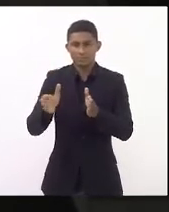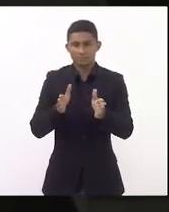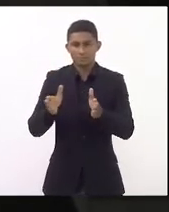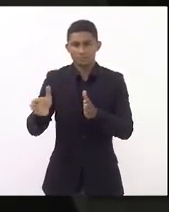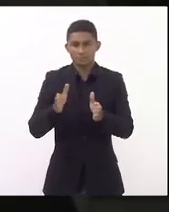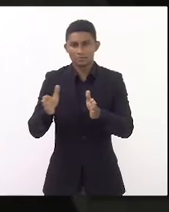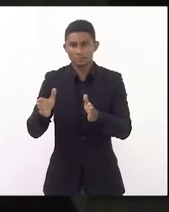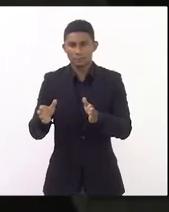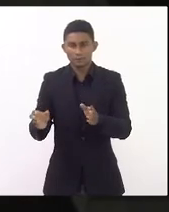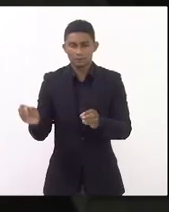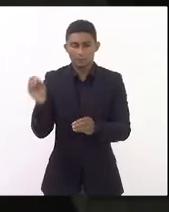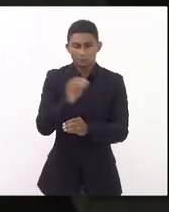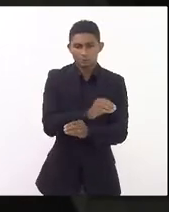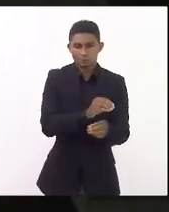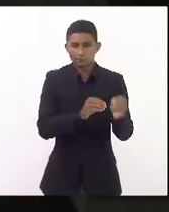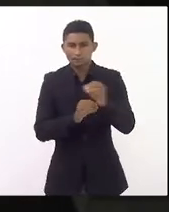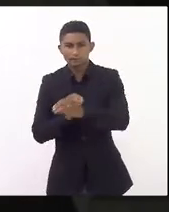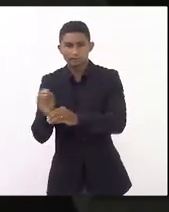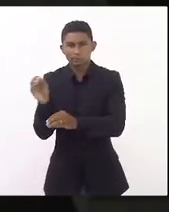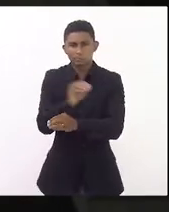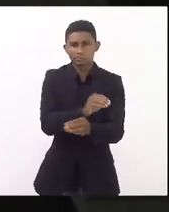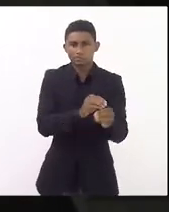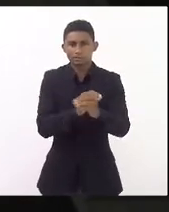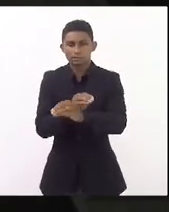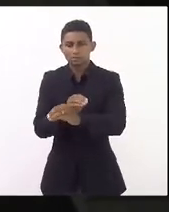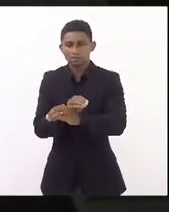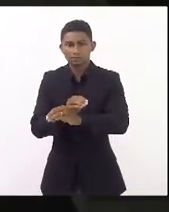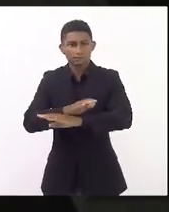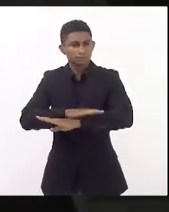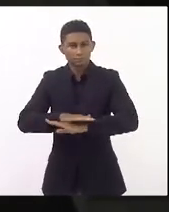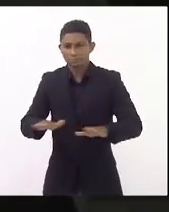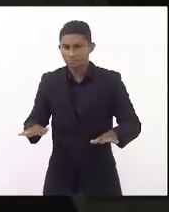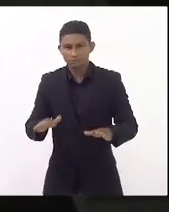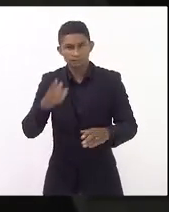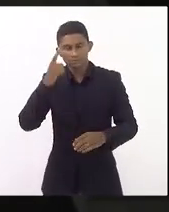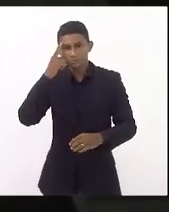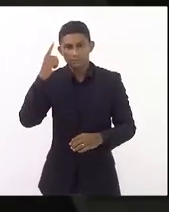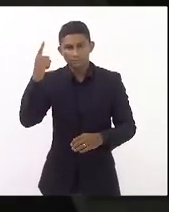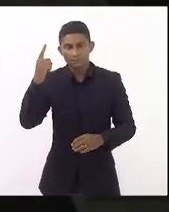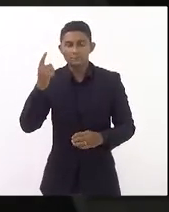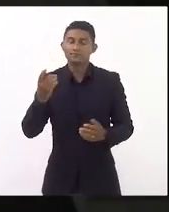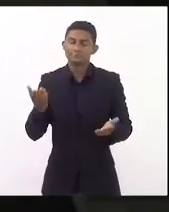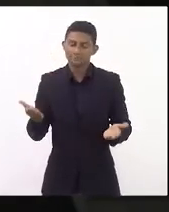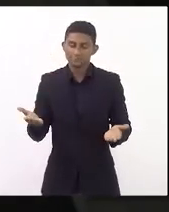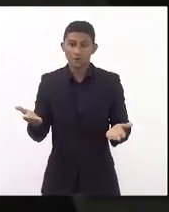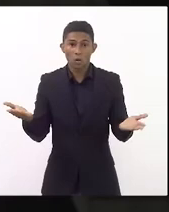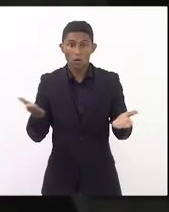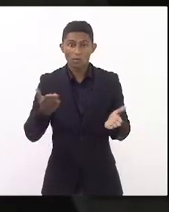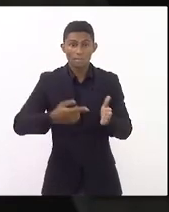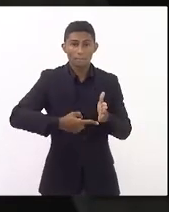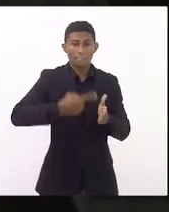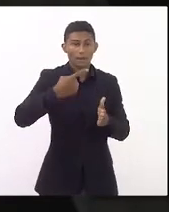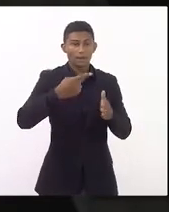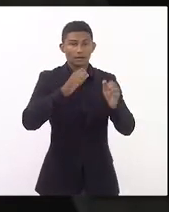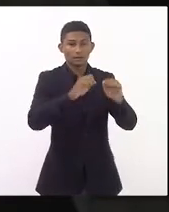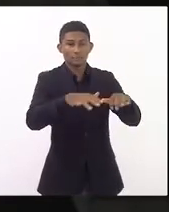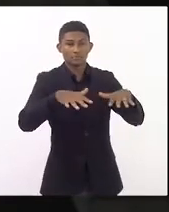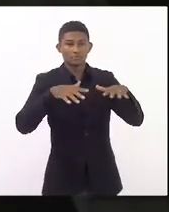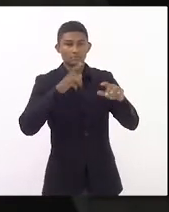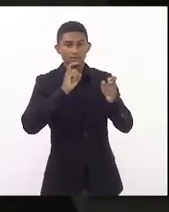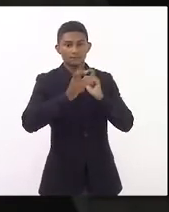que permitia as mudanças de partido sem penalizações. E